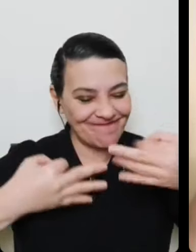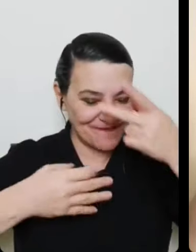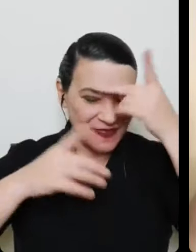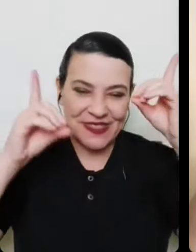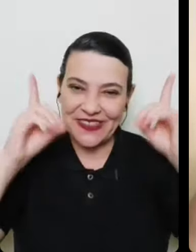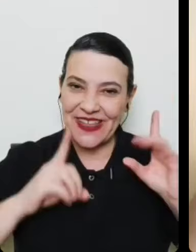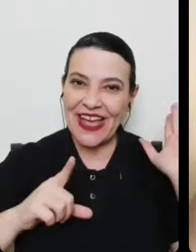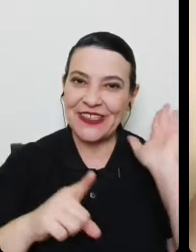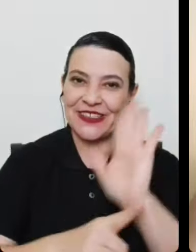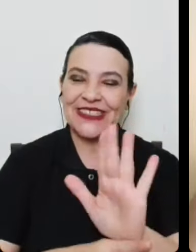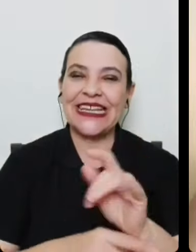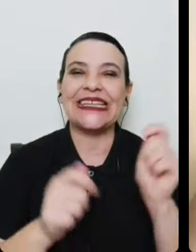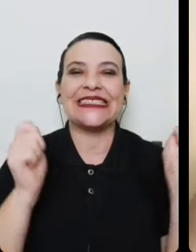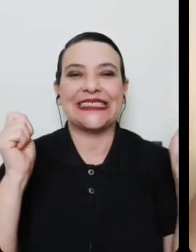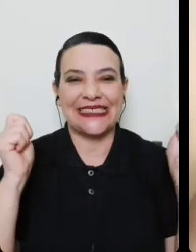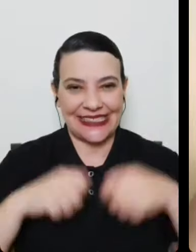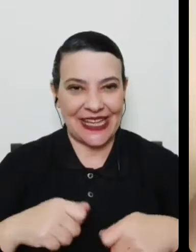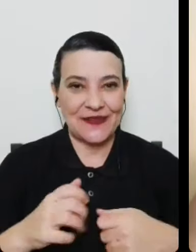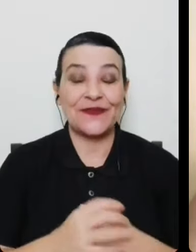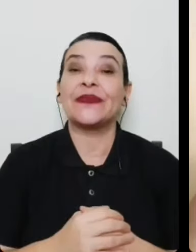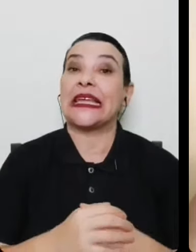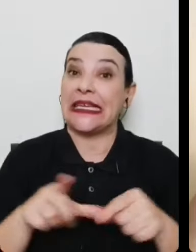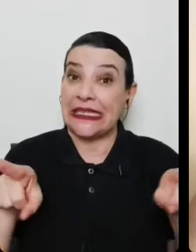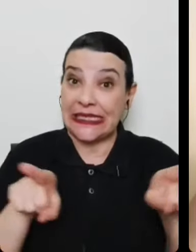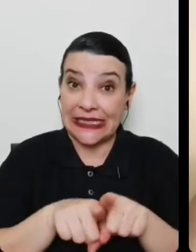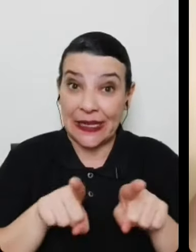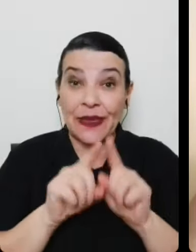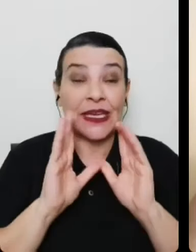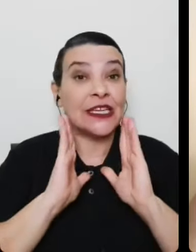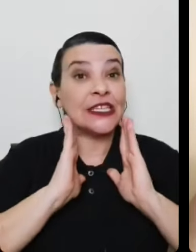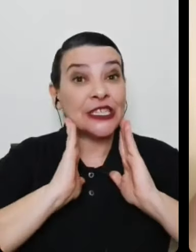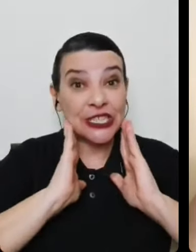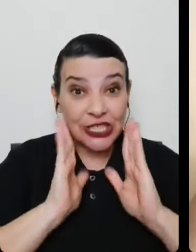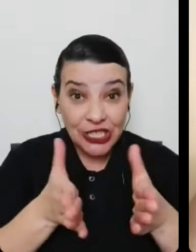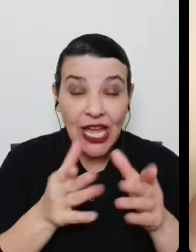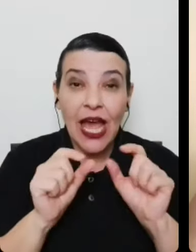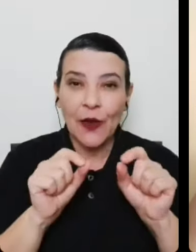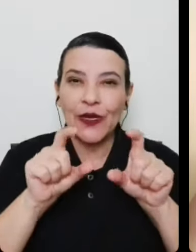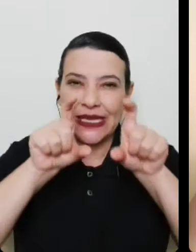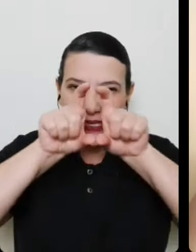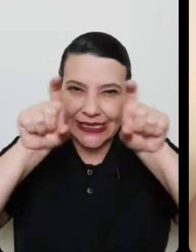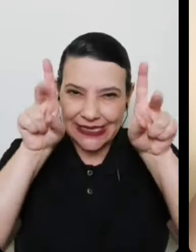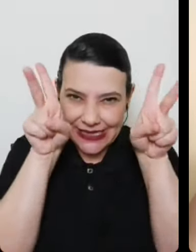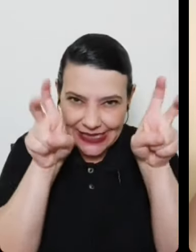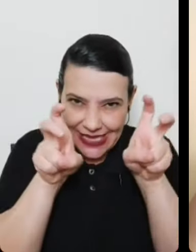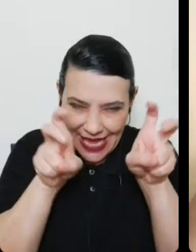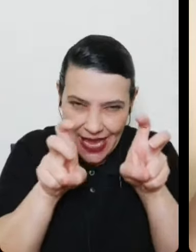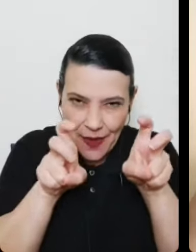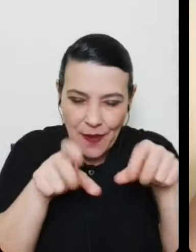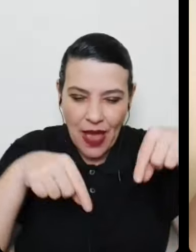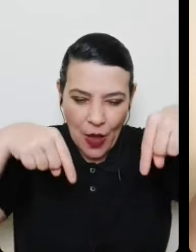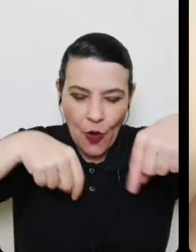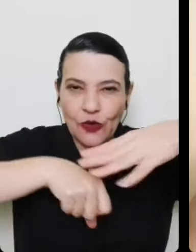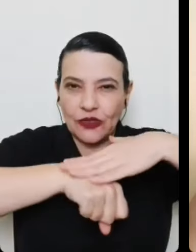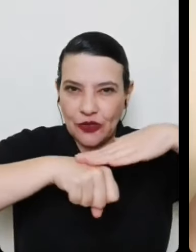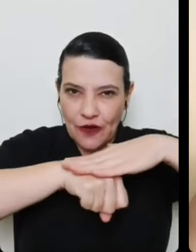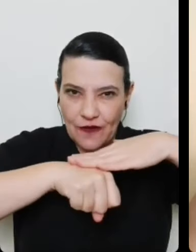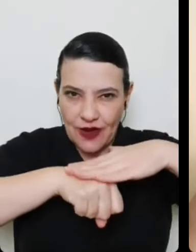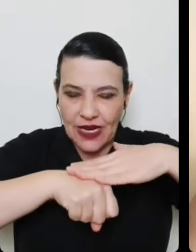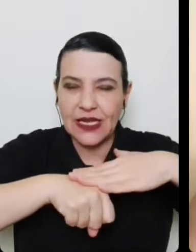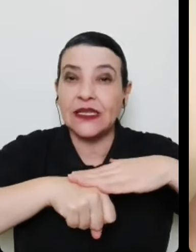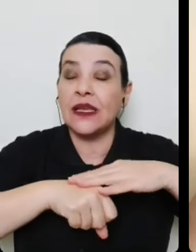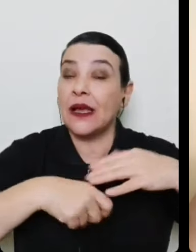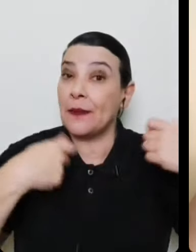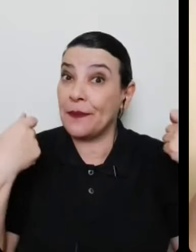né? É essa a premissa, inclusive, que está posta ali no título dessa conversa, dessa participação, de intensificar,